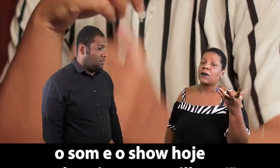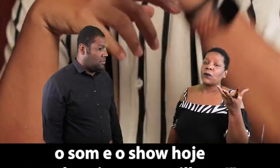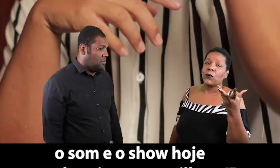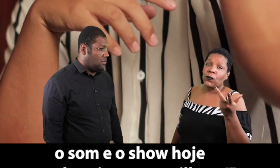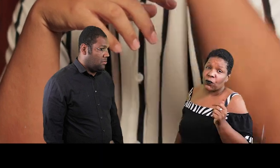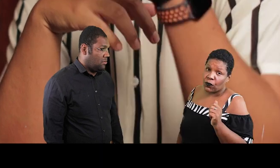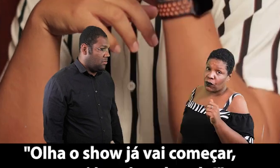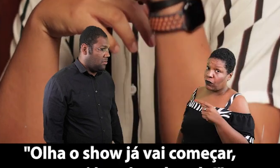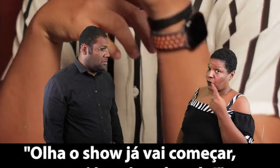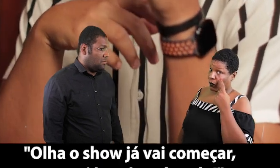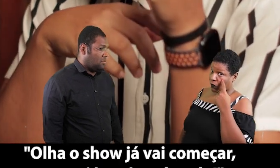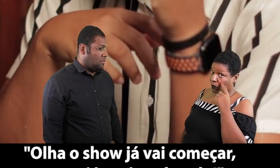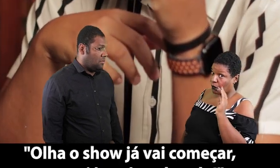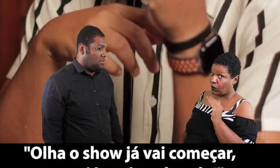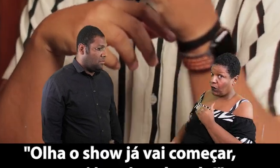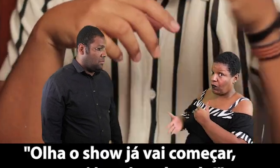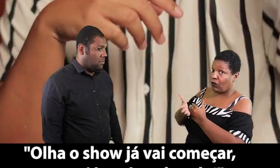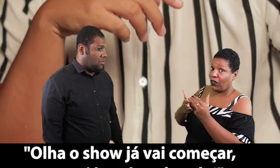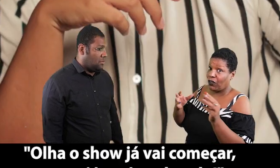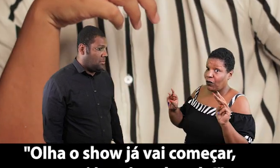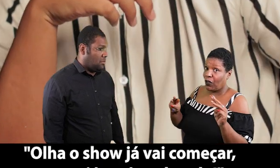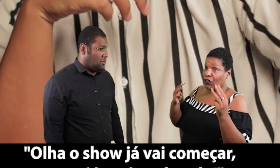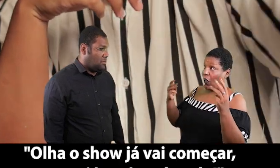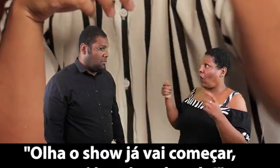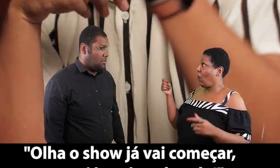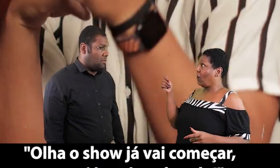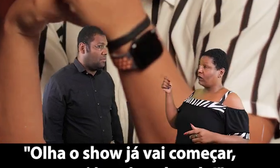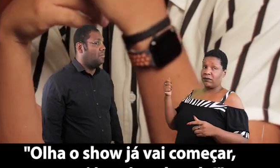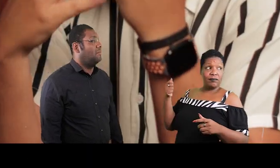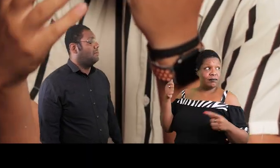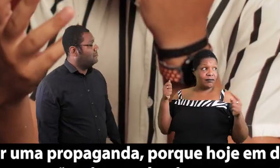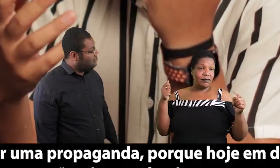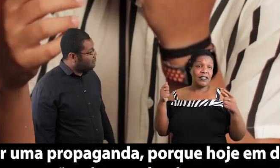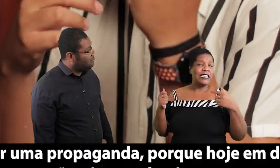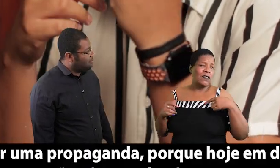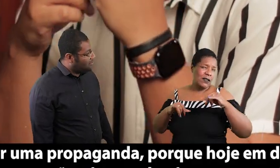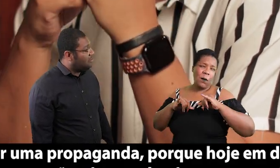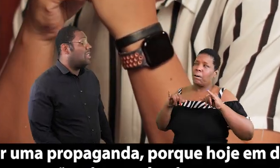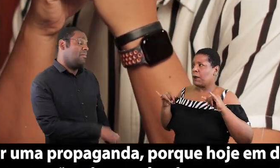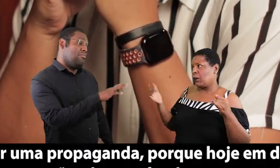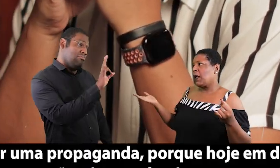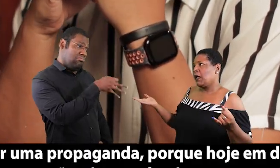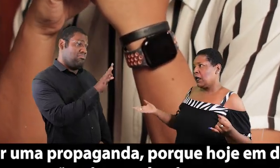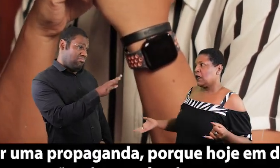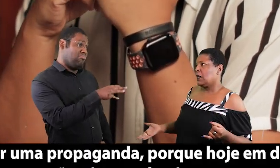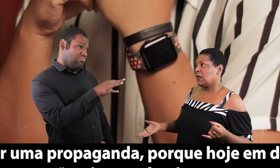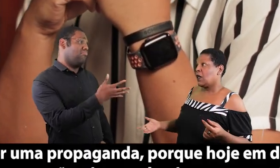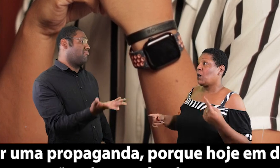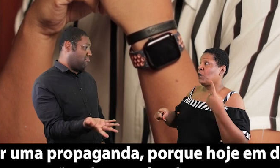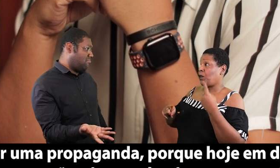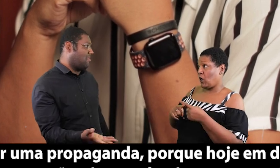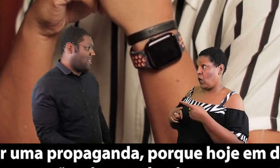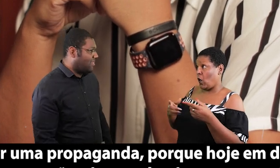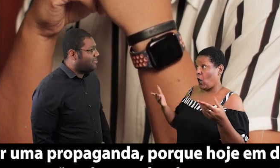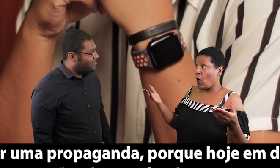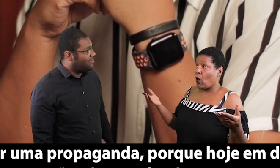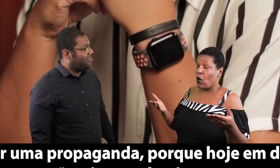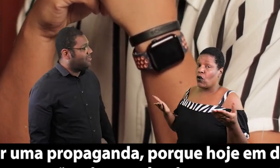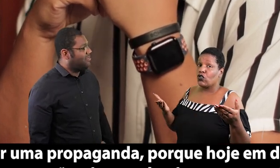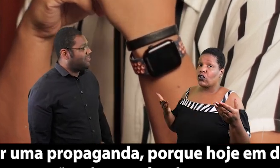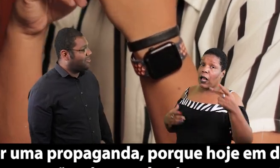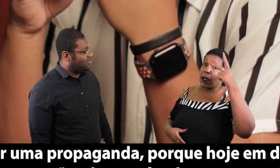maravilhoso. Olha, o show já vai começar, olha aqui, a casa já tá enchendo. Fazer uma propaganda. Sim. Porque hoje em dia,